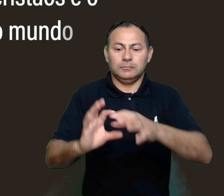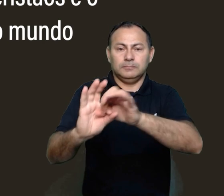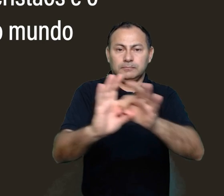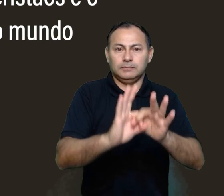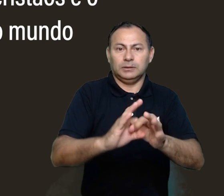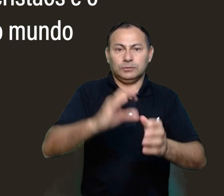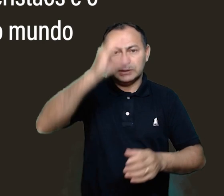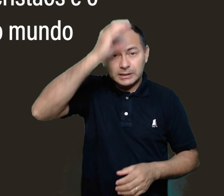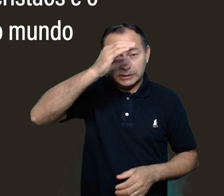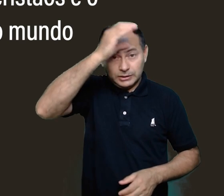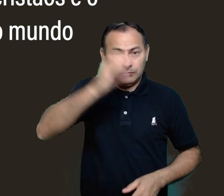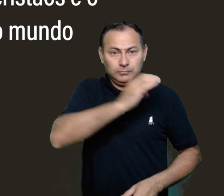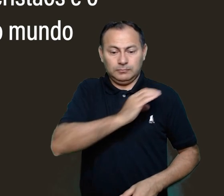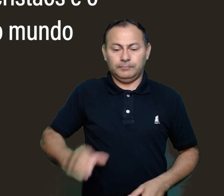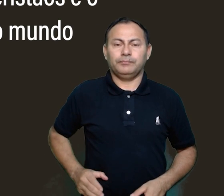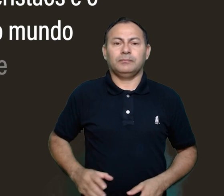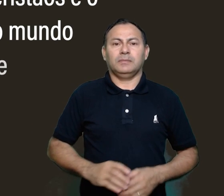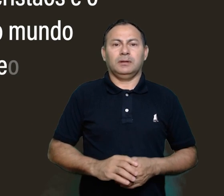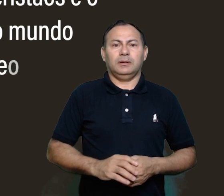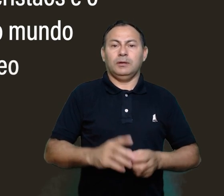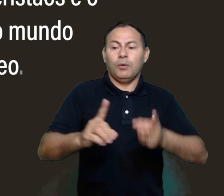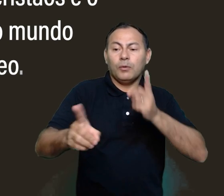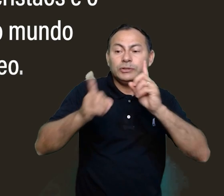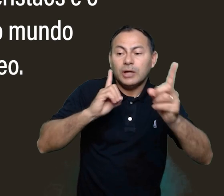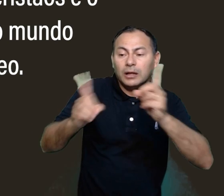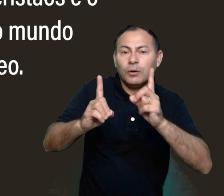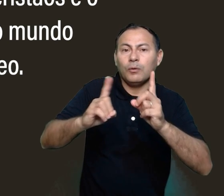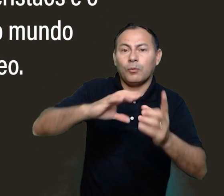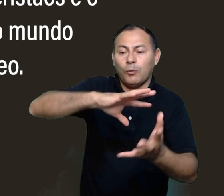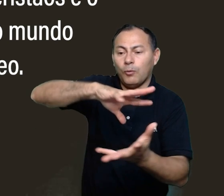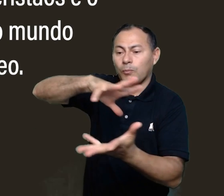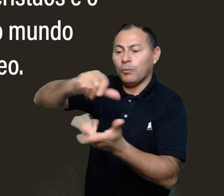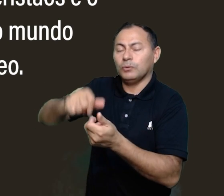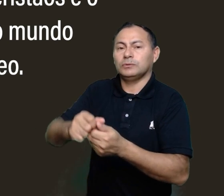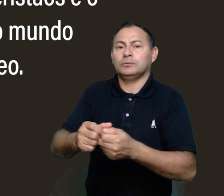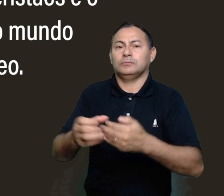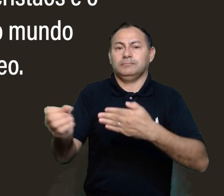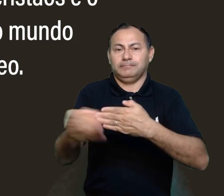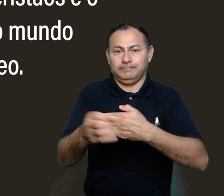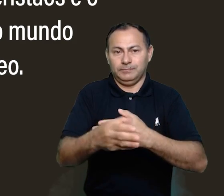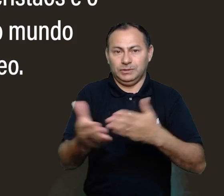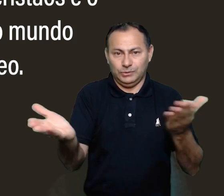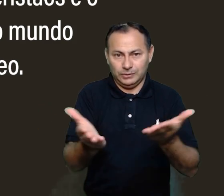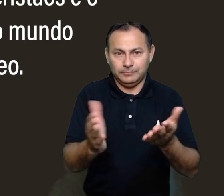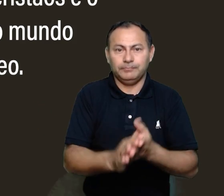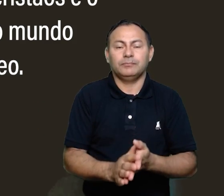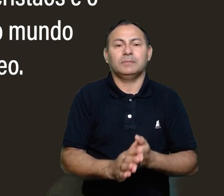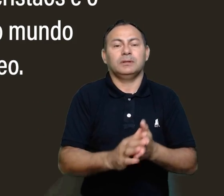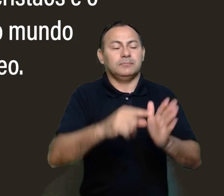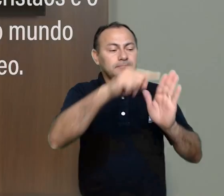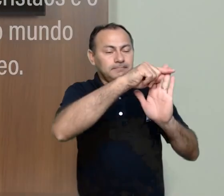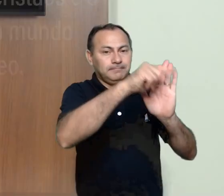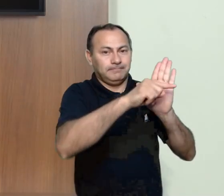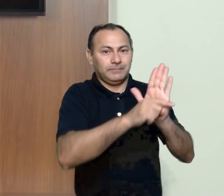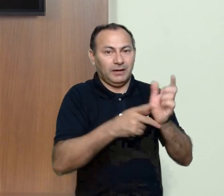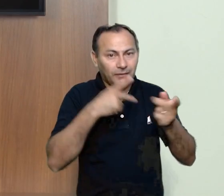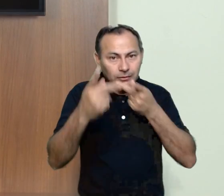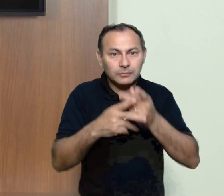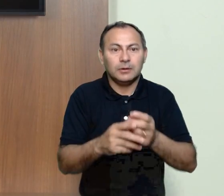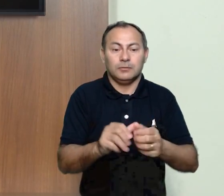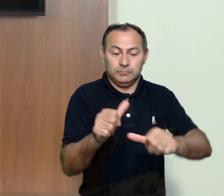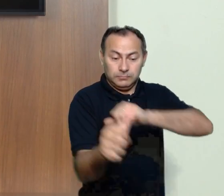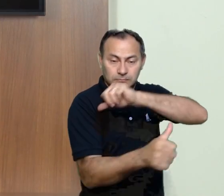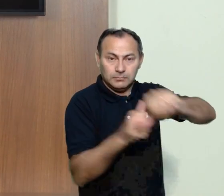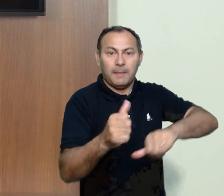unidade dos cristãos e o diálogo com o mundo contemporâneo. Um grande programa. Com